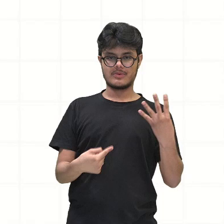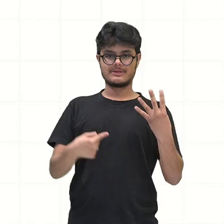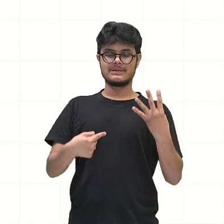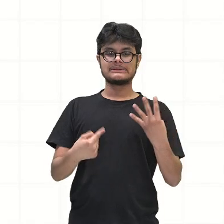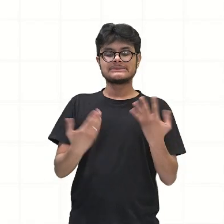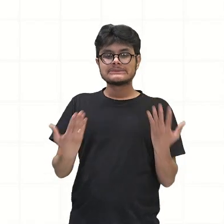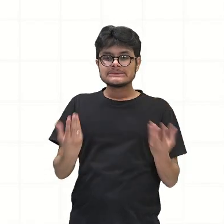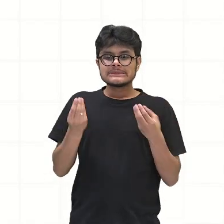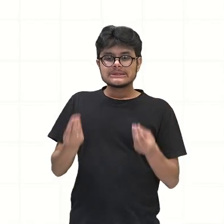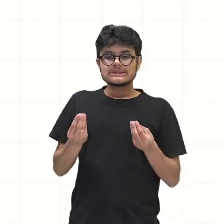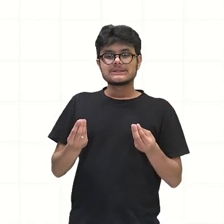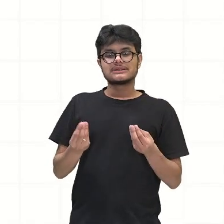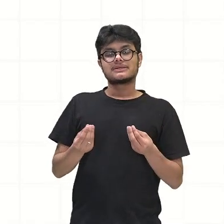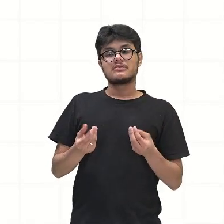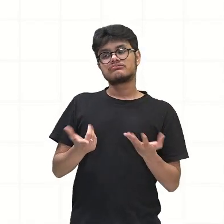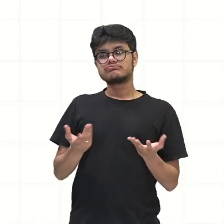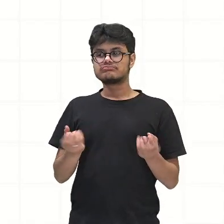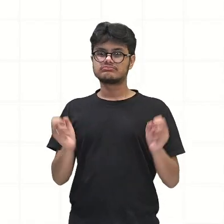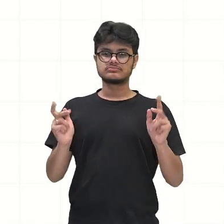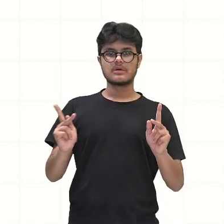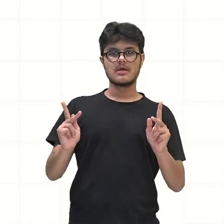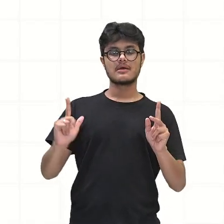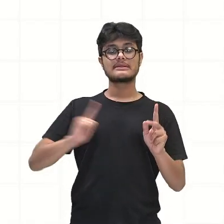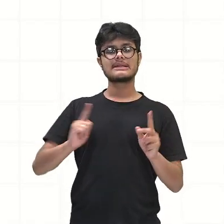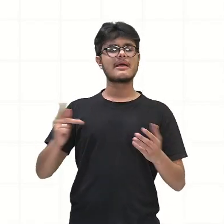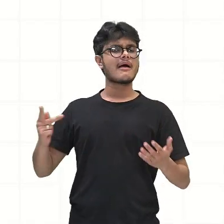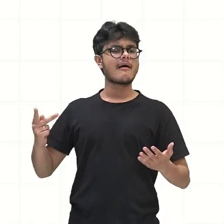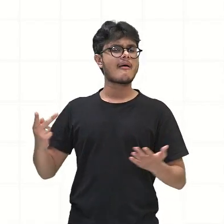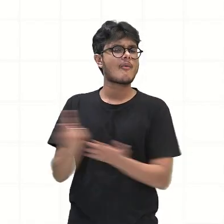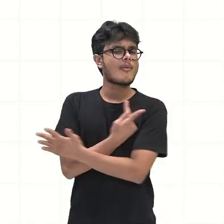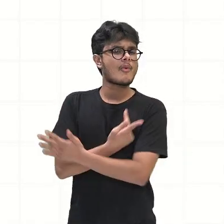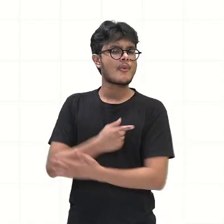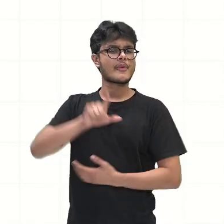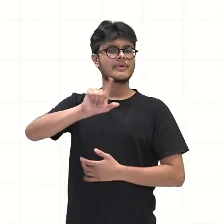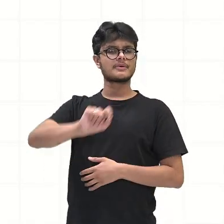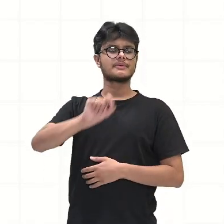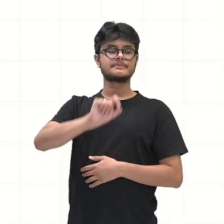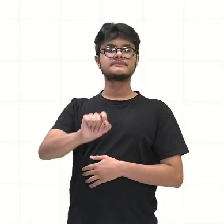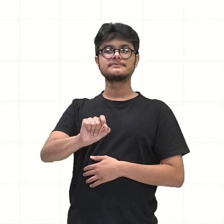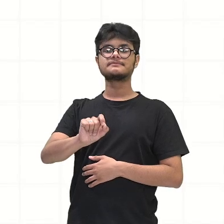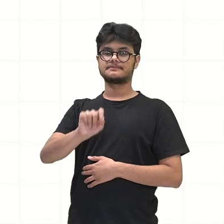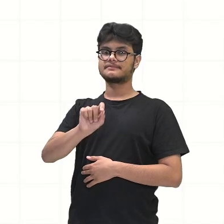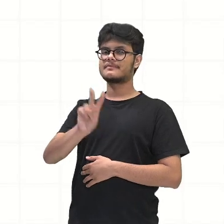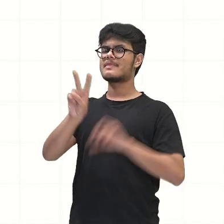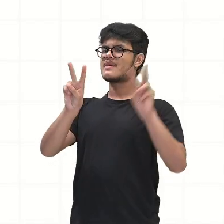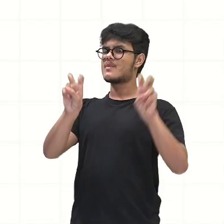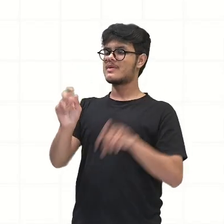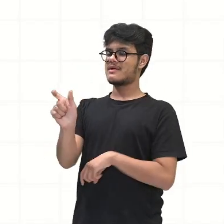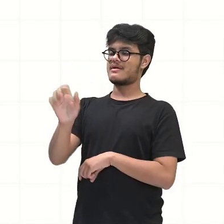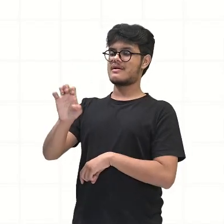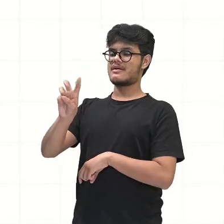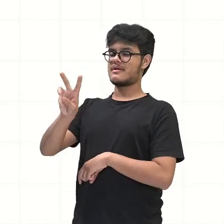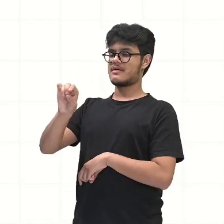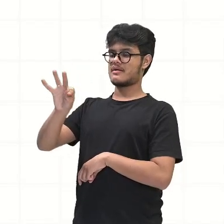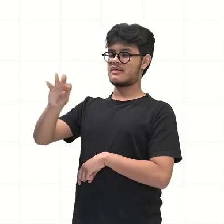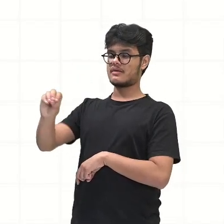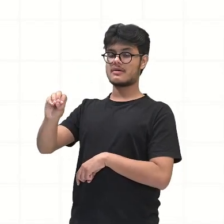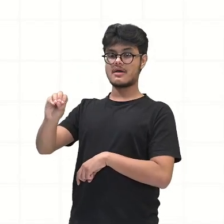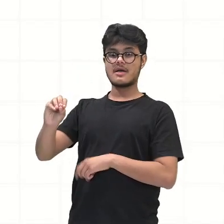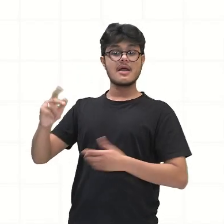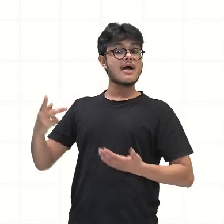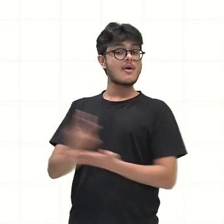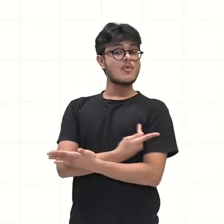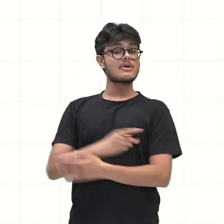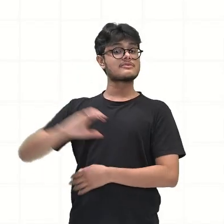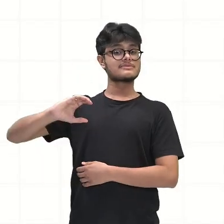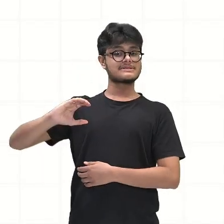aí a gente sempre vai ter um evento para determinar aí na questão. Aqui, no caso, a gente chamou de evento